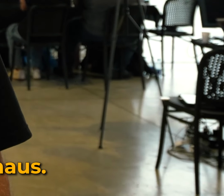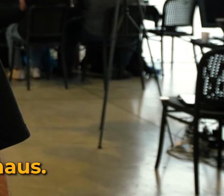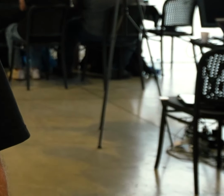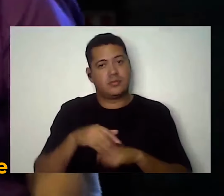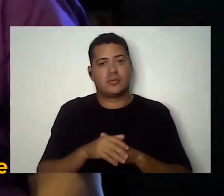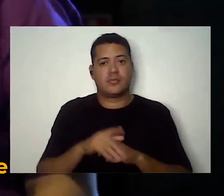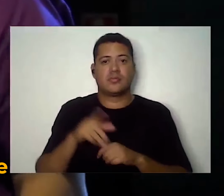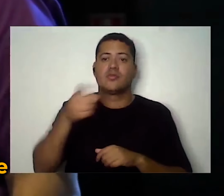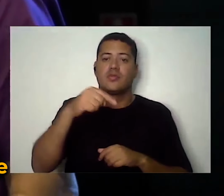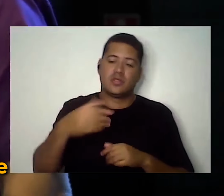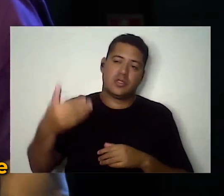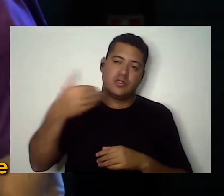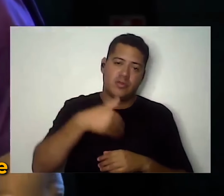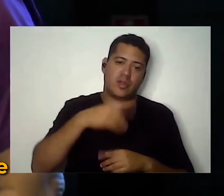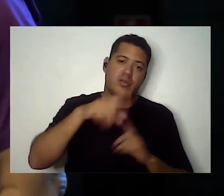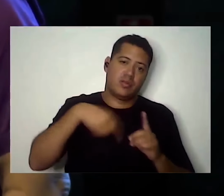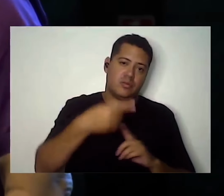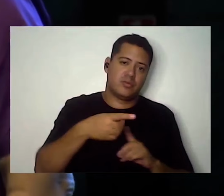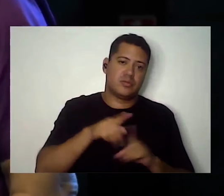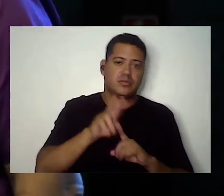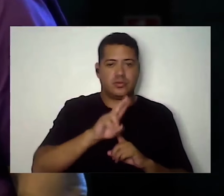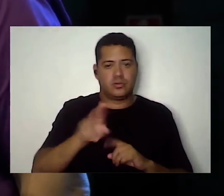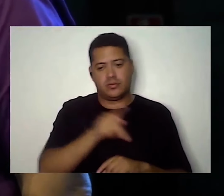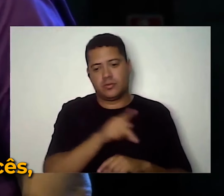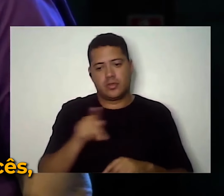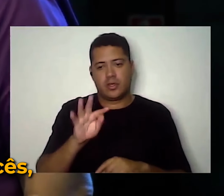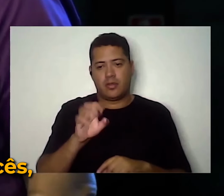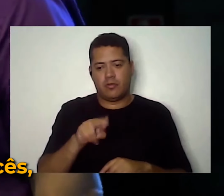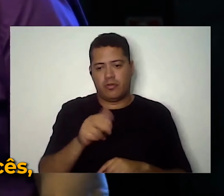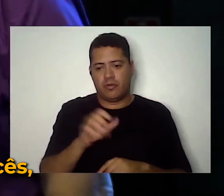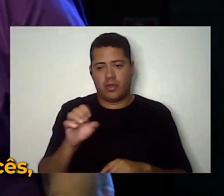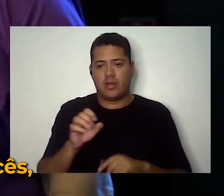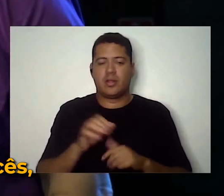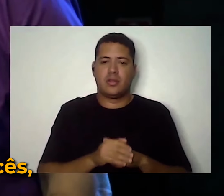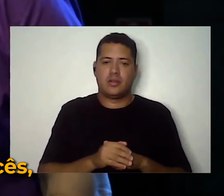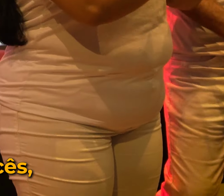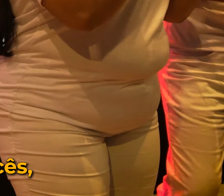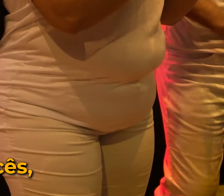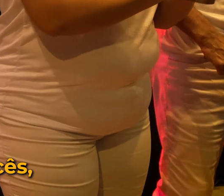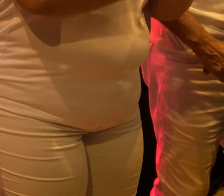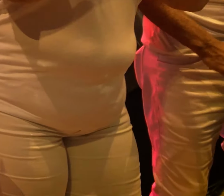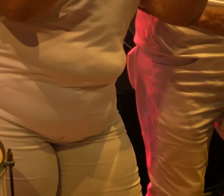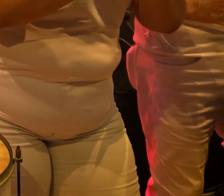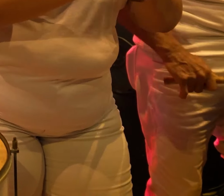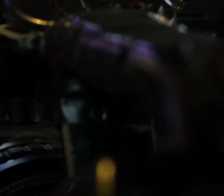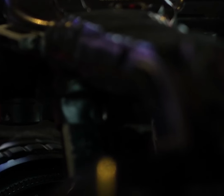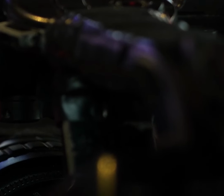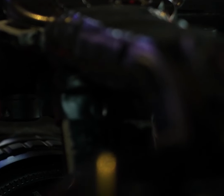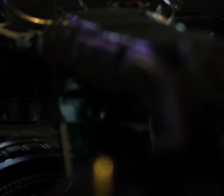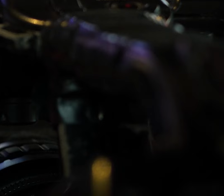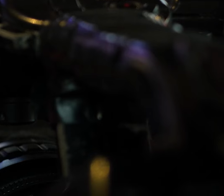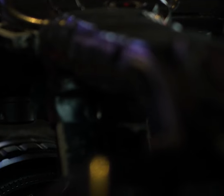em Manaus. Em nome do presidente da FENAI, Sérgio Takemoto, a gente quer agradecer a todos vocês que